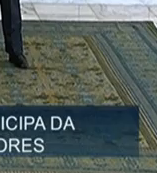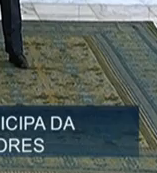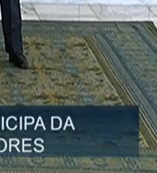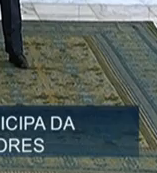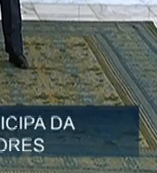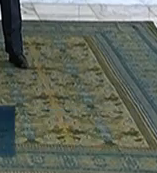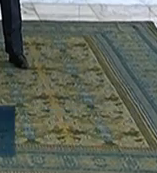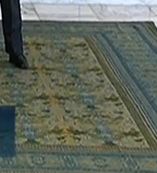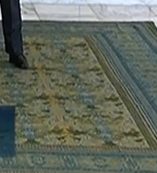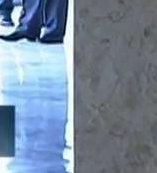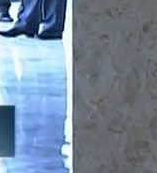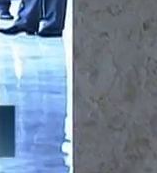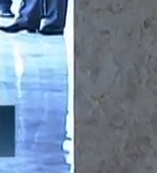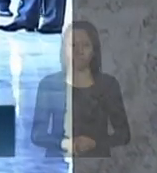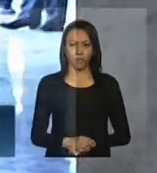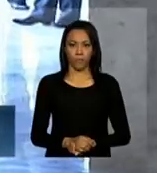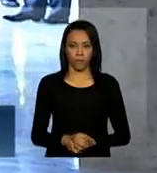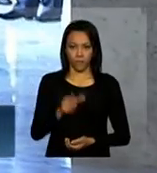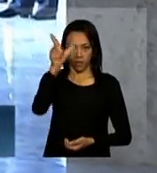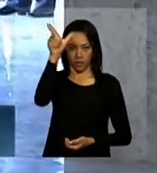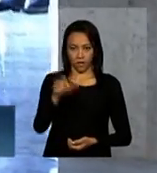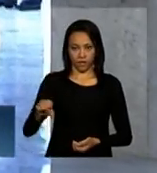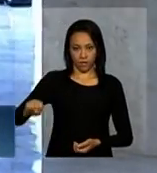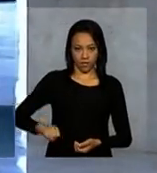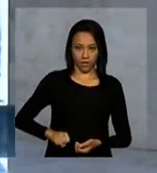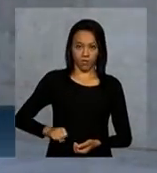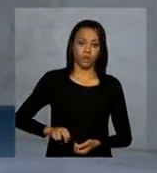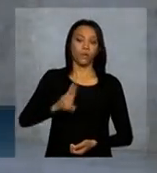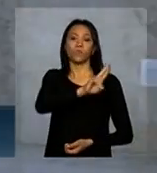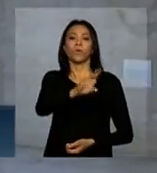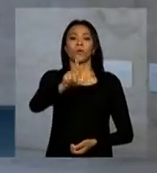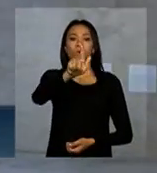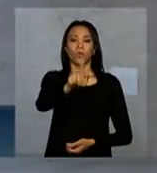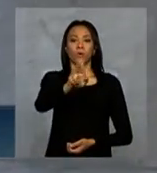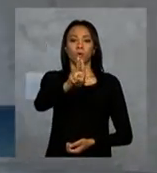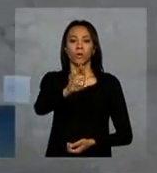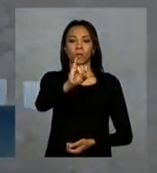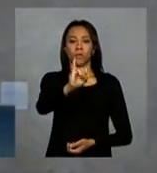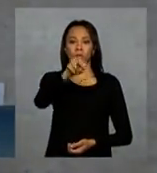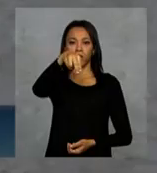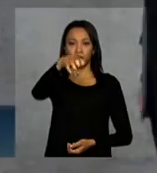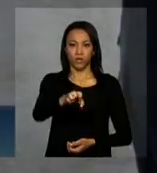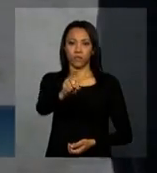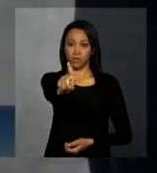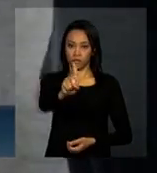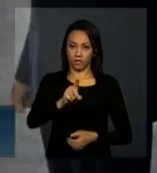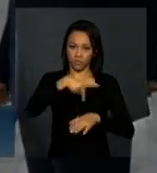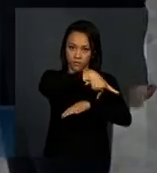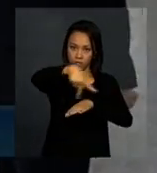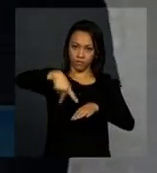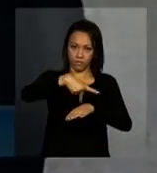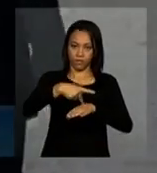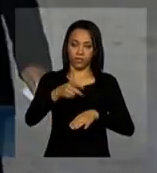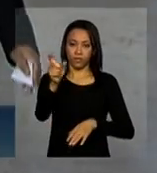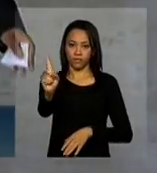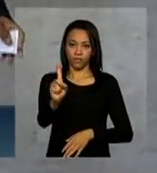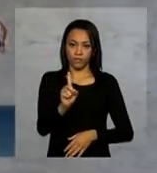O embaixador da República da Guiné Equatorial, Benigno Pedro Matute Tang.